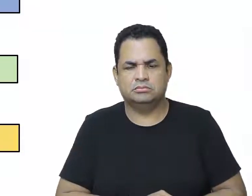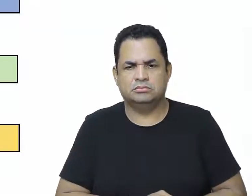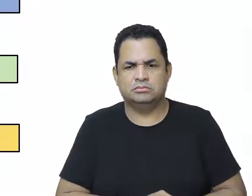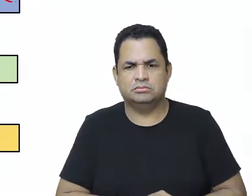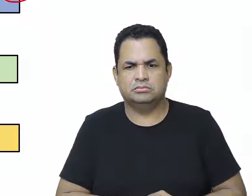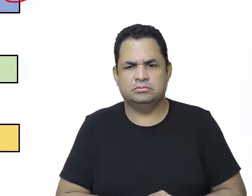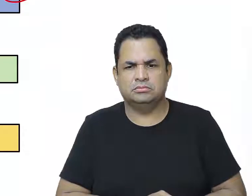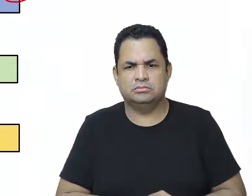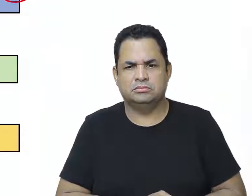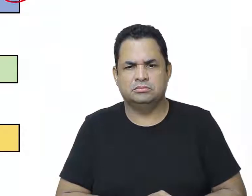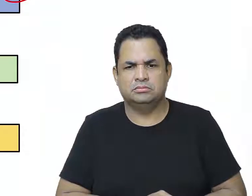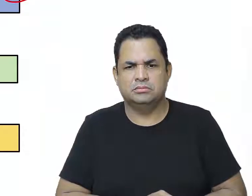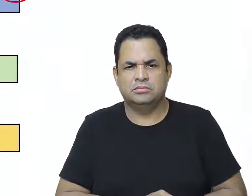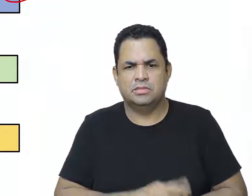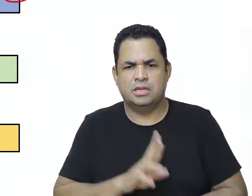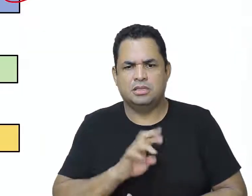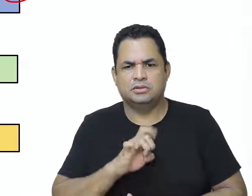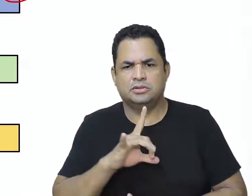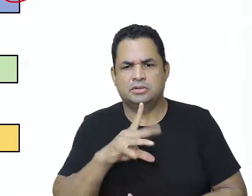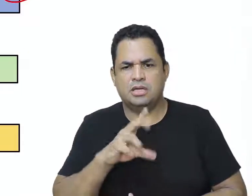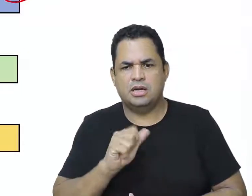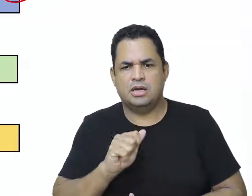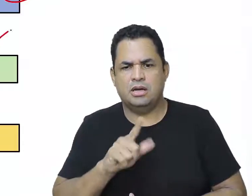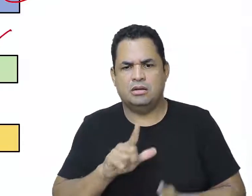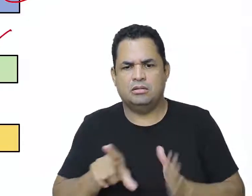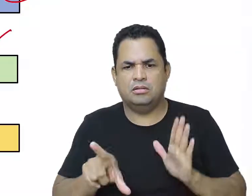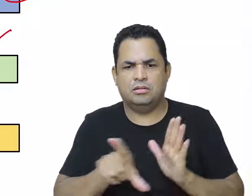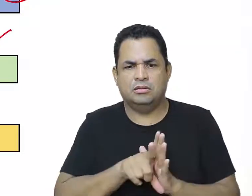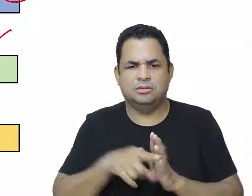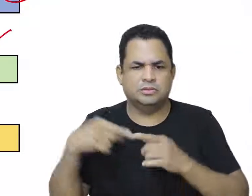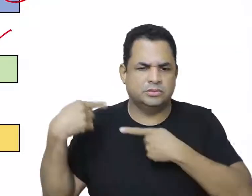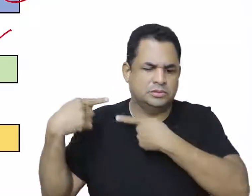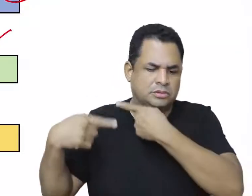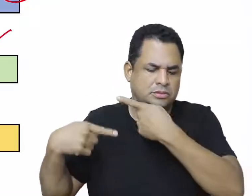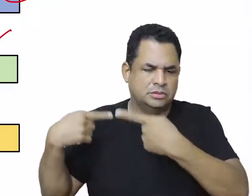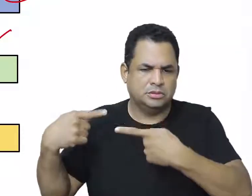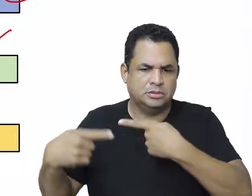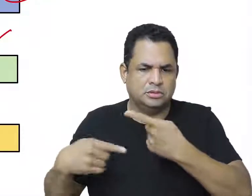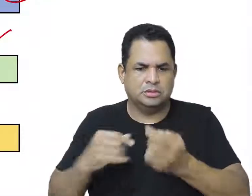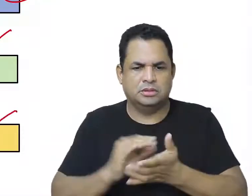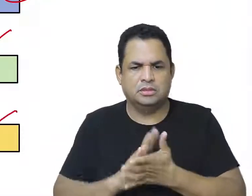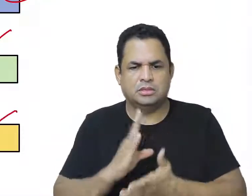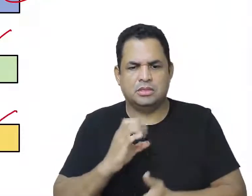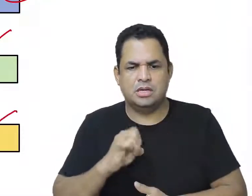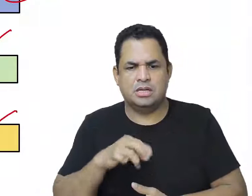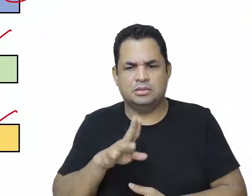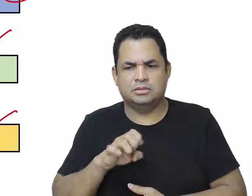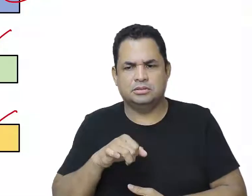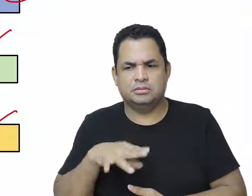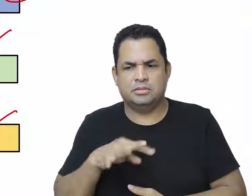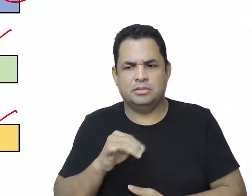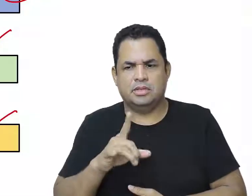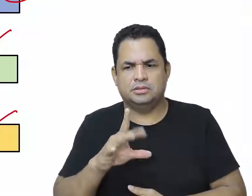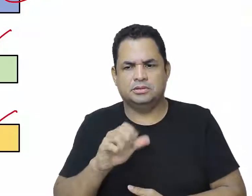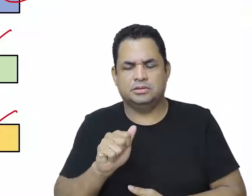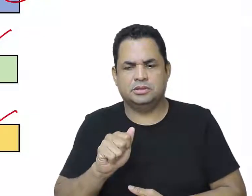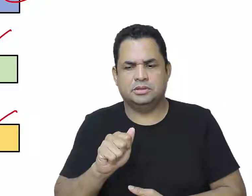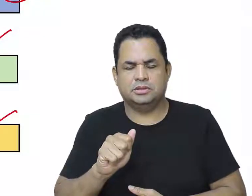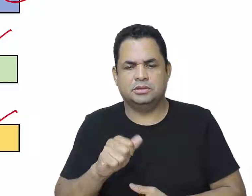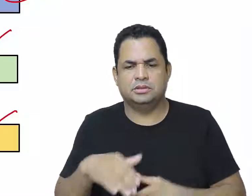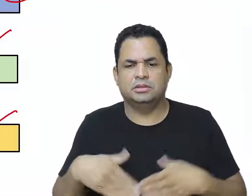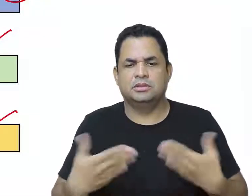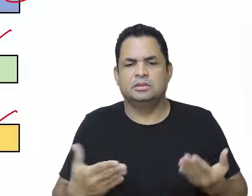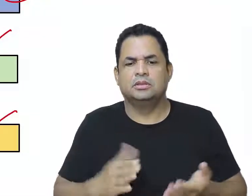dominação racional legal, a dominação tradicional e a dominação